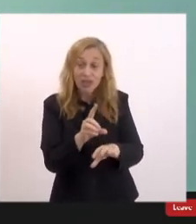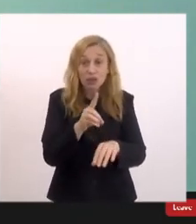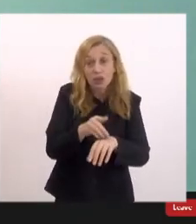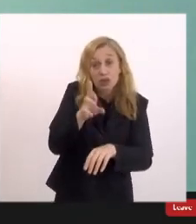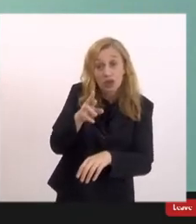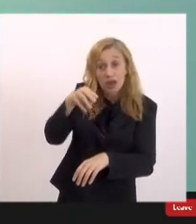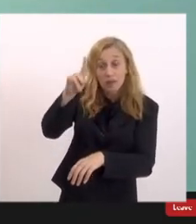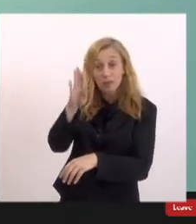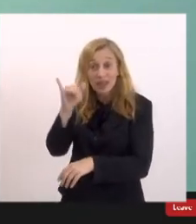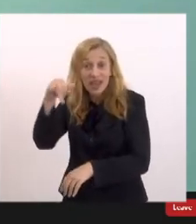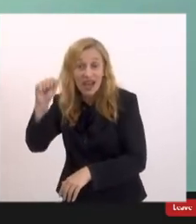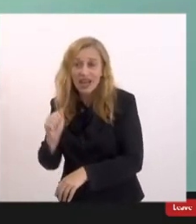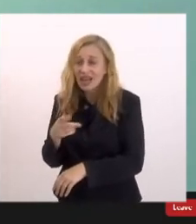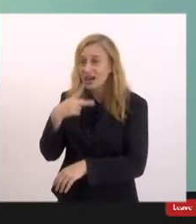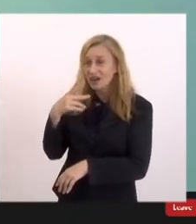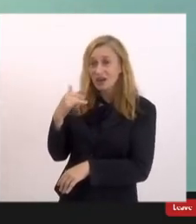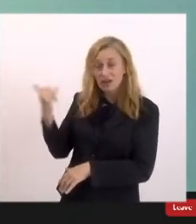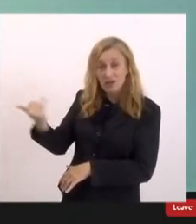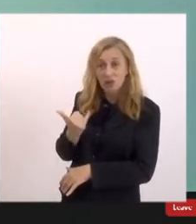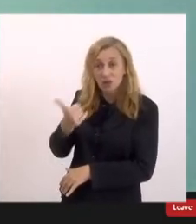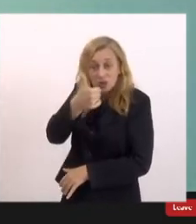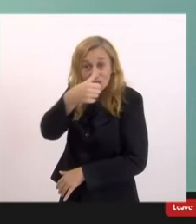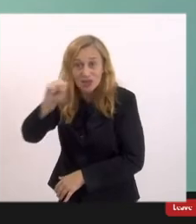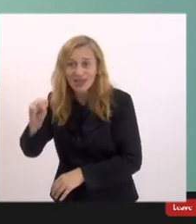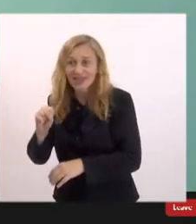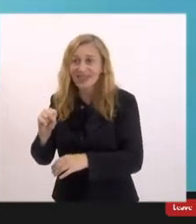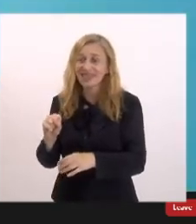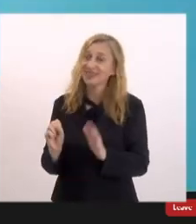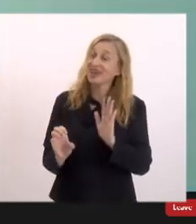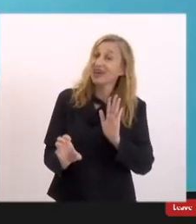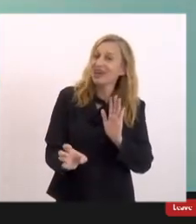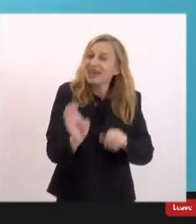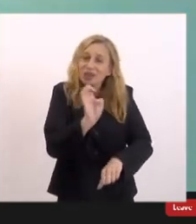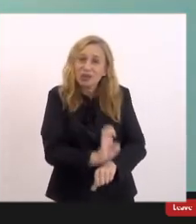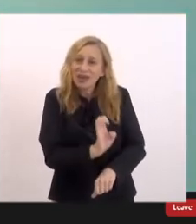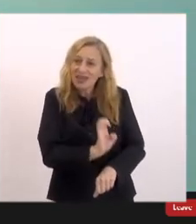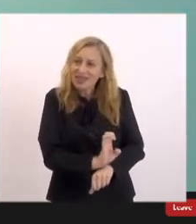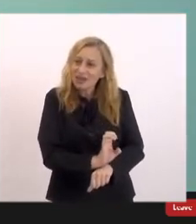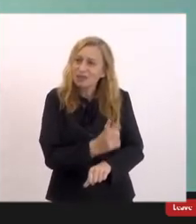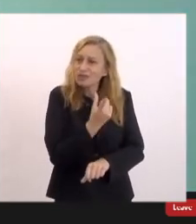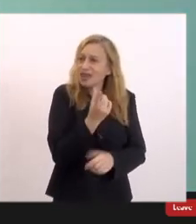Bianca, ela falou para a gente em 2018 que educação tem verba própria.